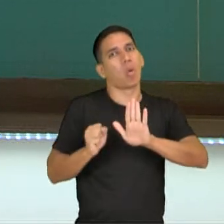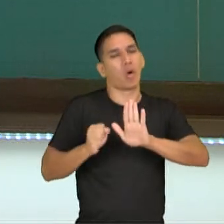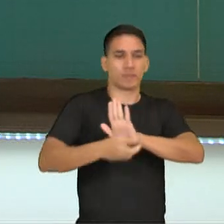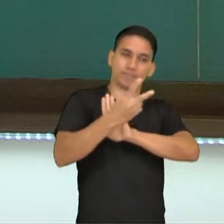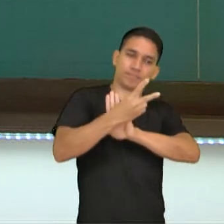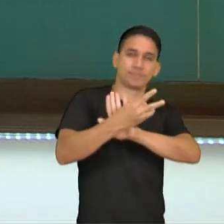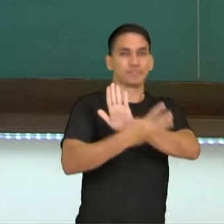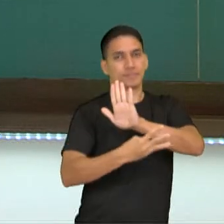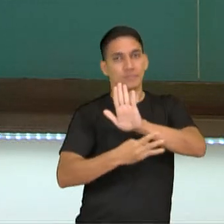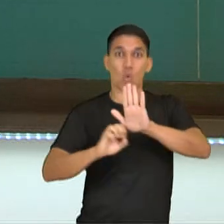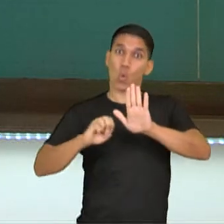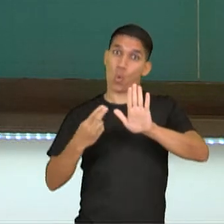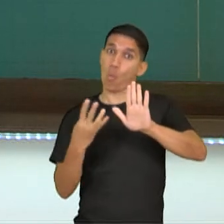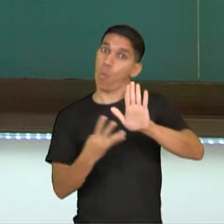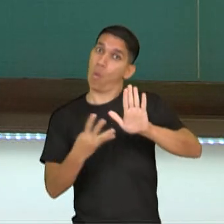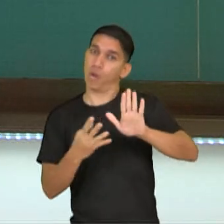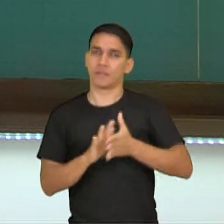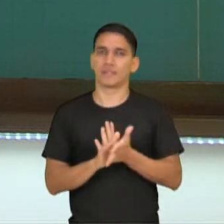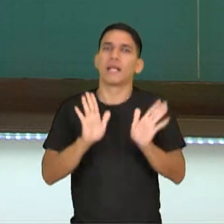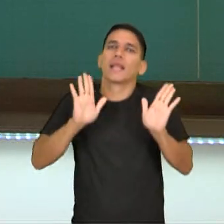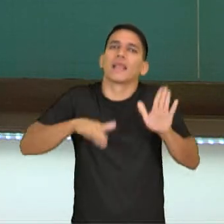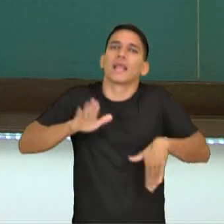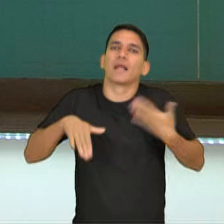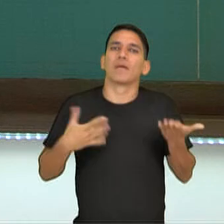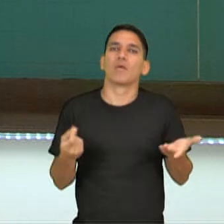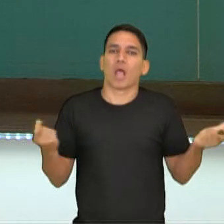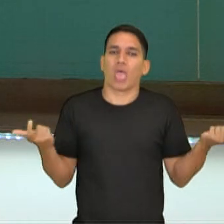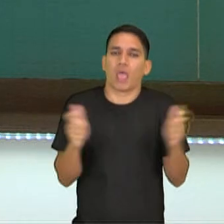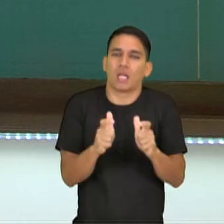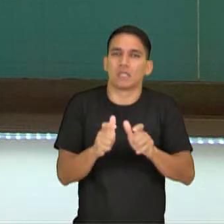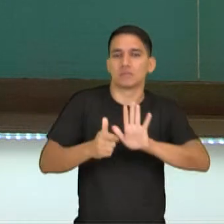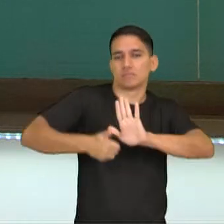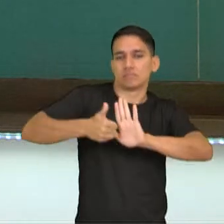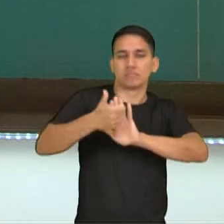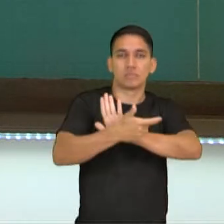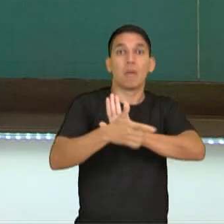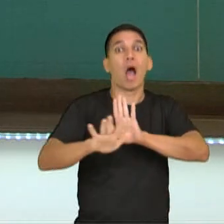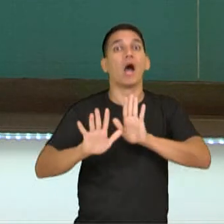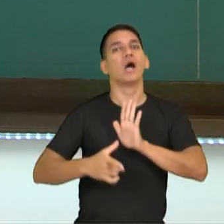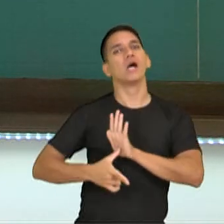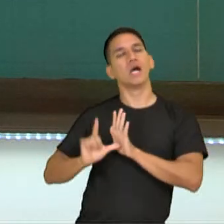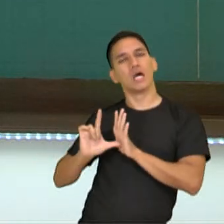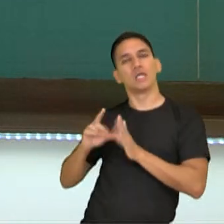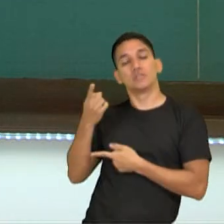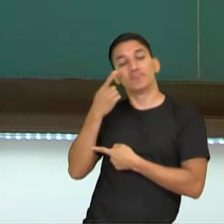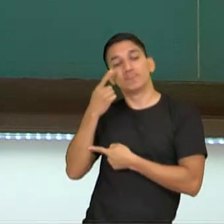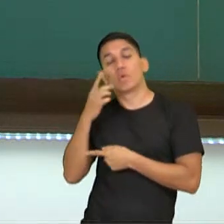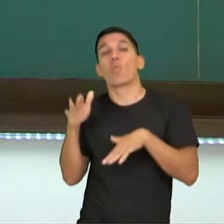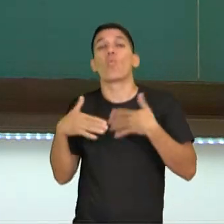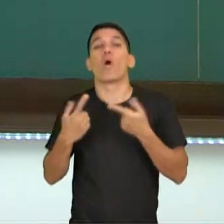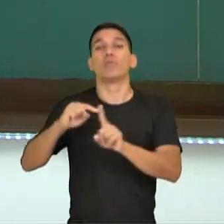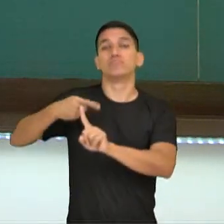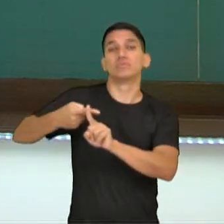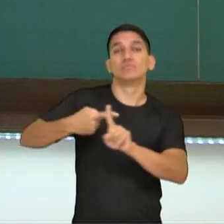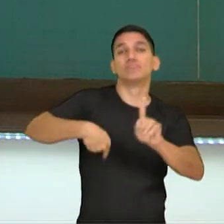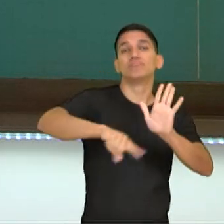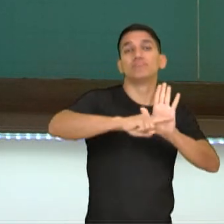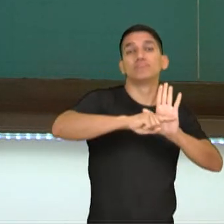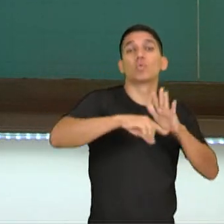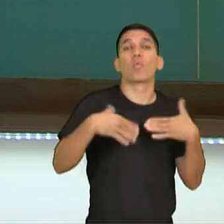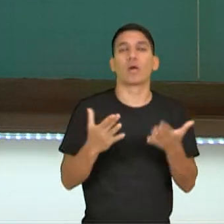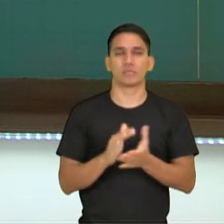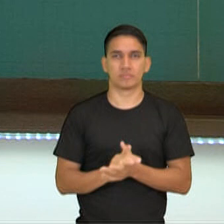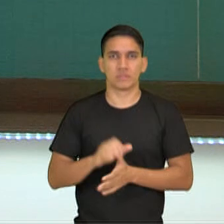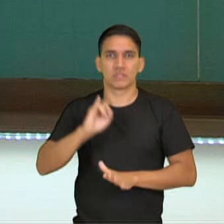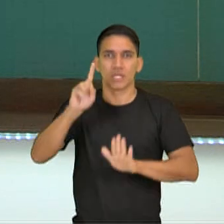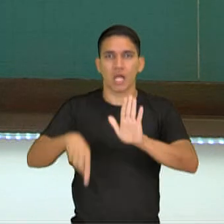quadrantes. Então, tem aquela redução ao primeiro quadrante, só que antes disso a gente olha o sinal. Então, se o ângulo estiver no segundo, terceiro